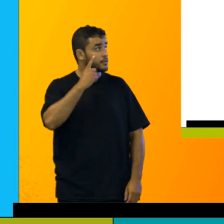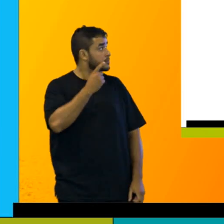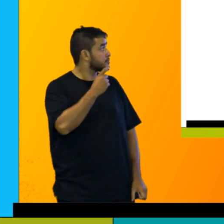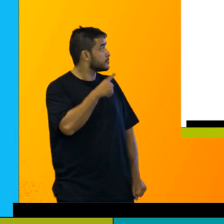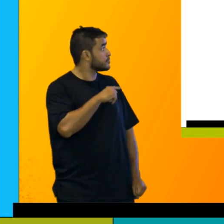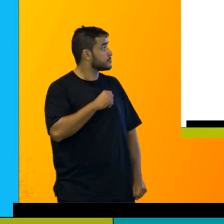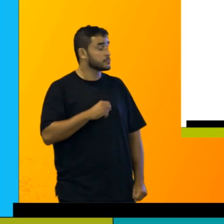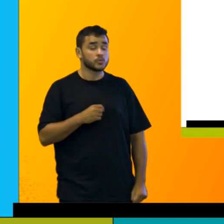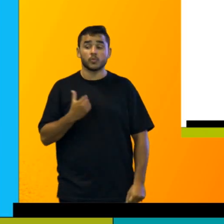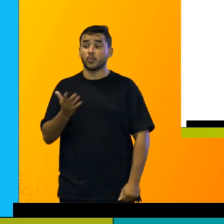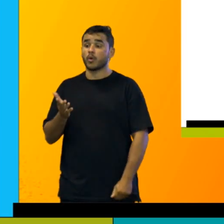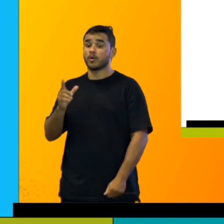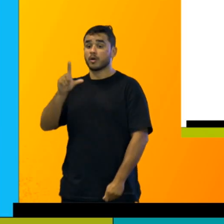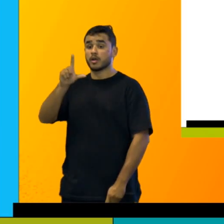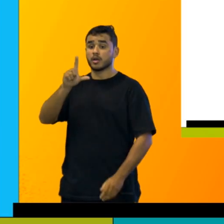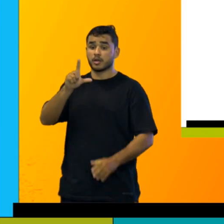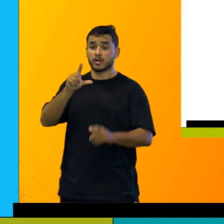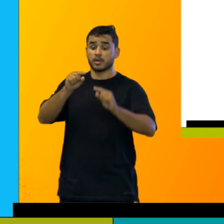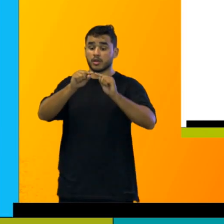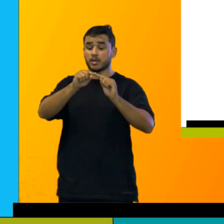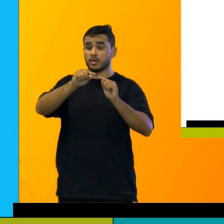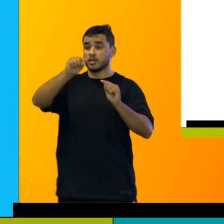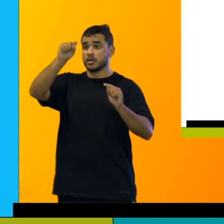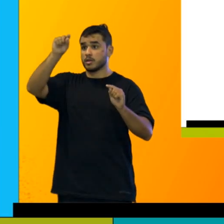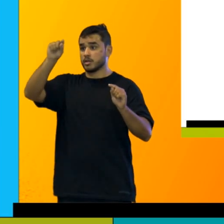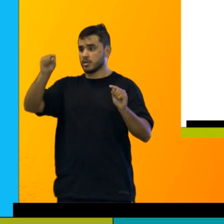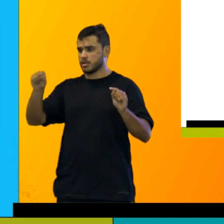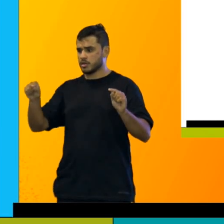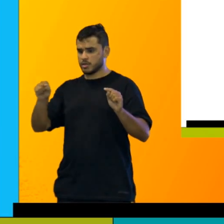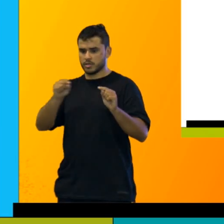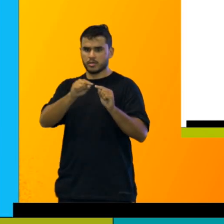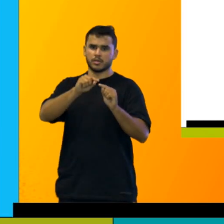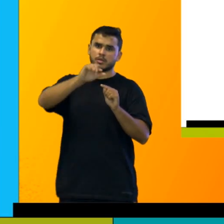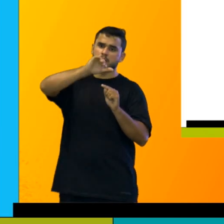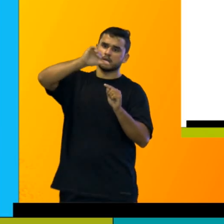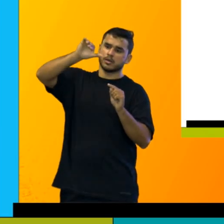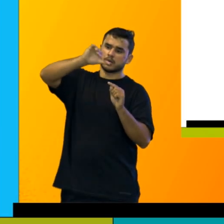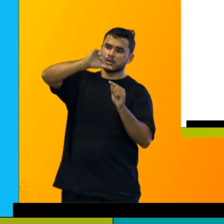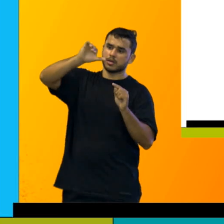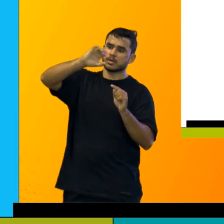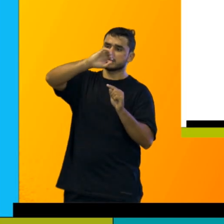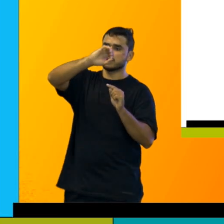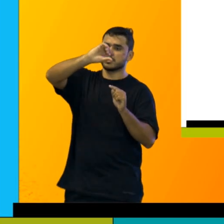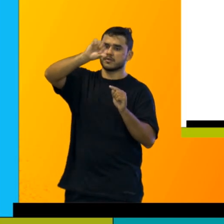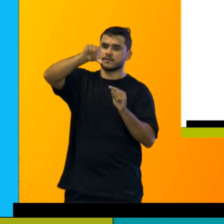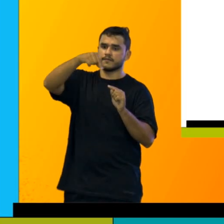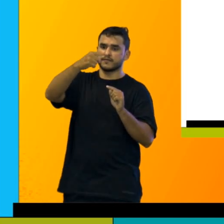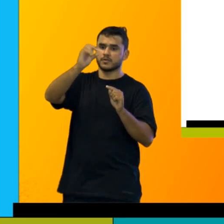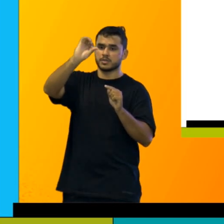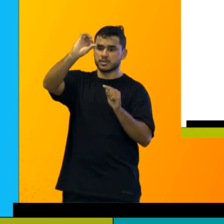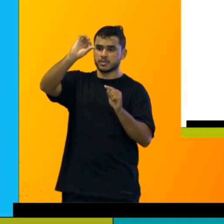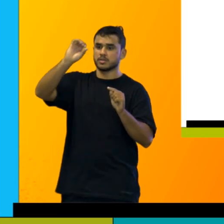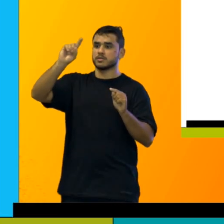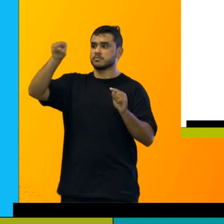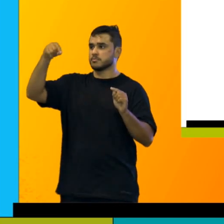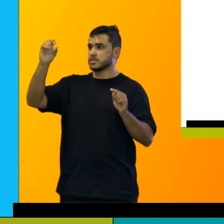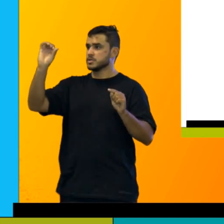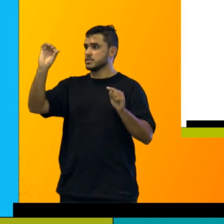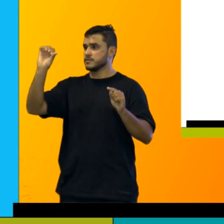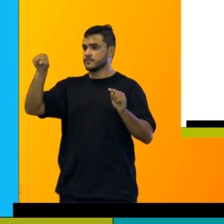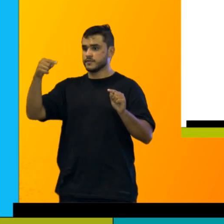do triângulo? O lado do triângulo é 0,6 mais 0,6, concorda?